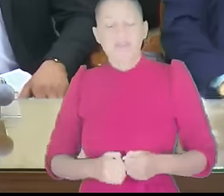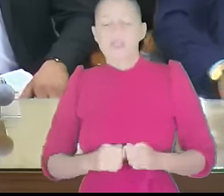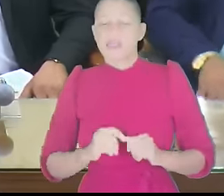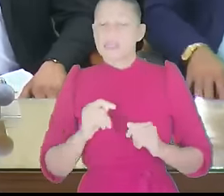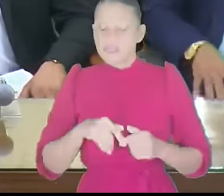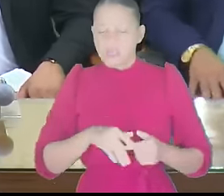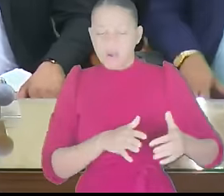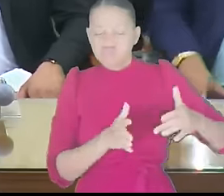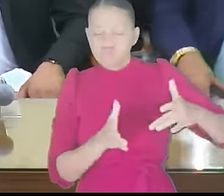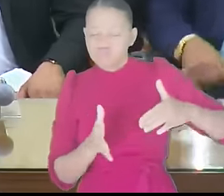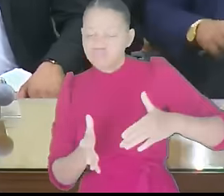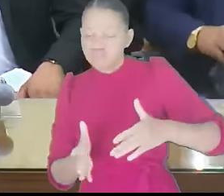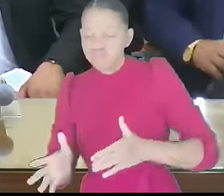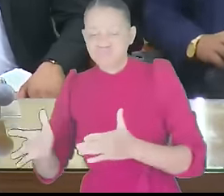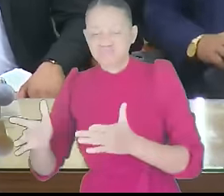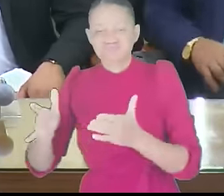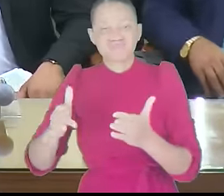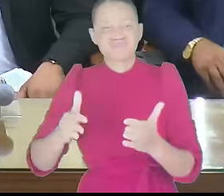Rodou.